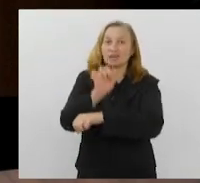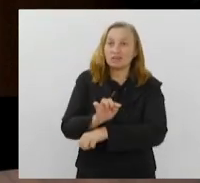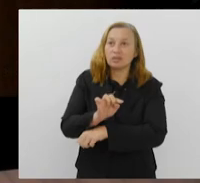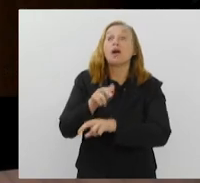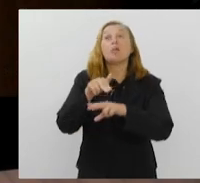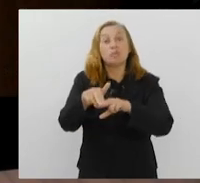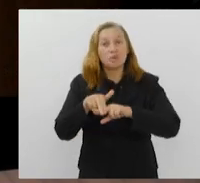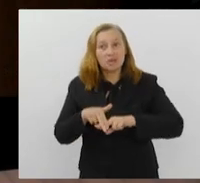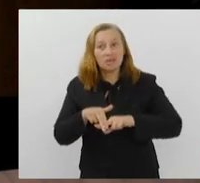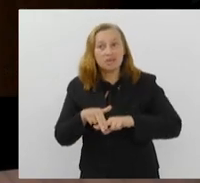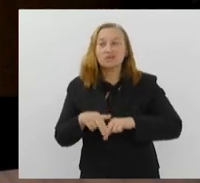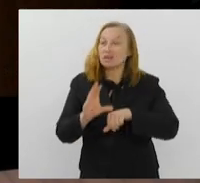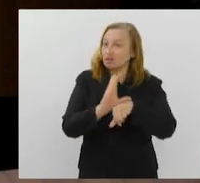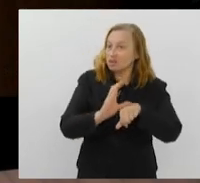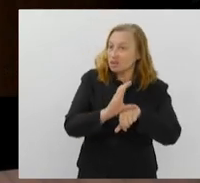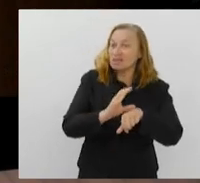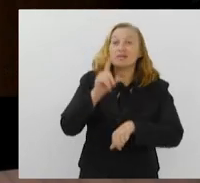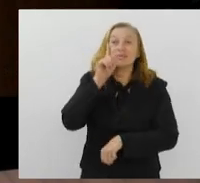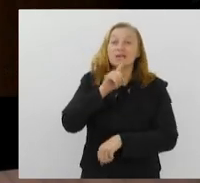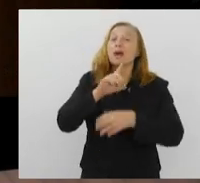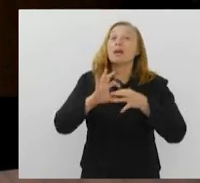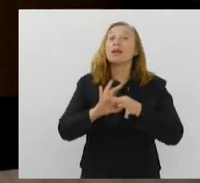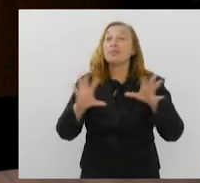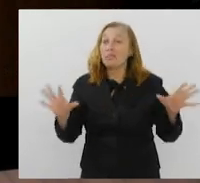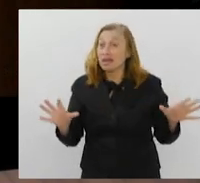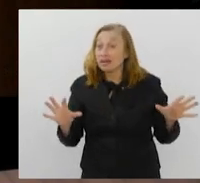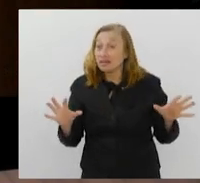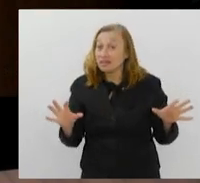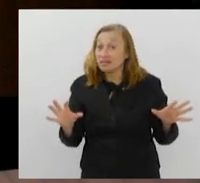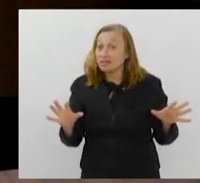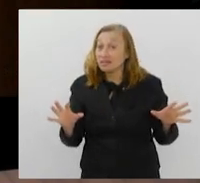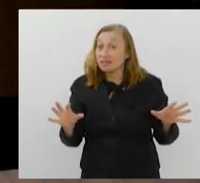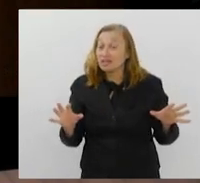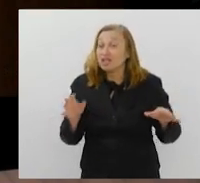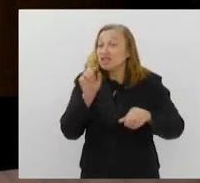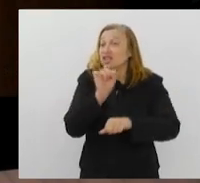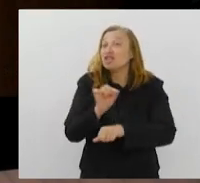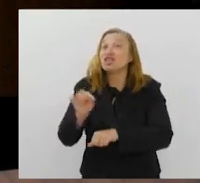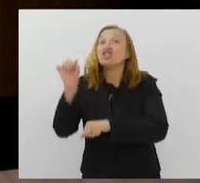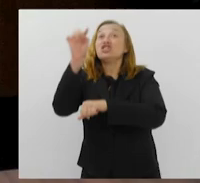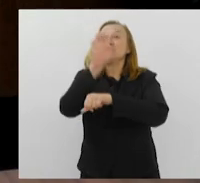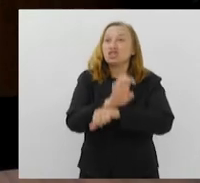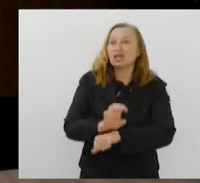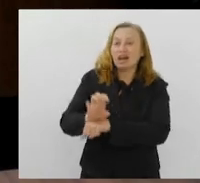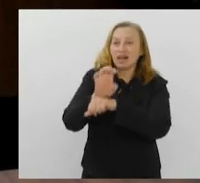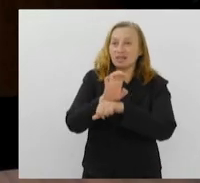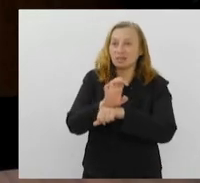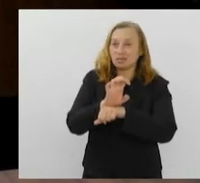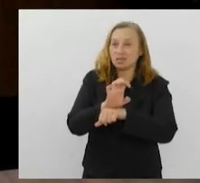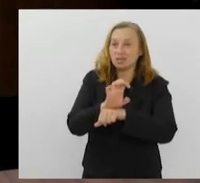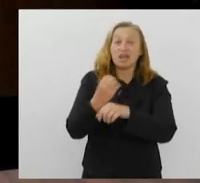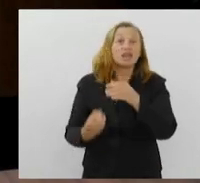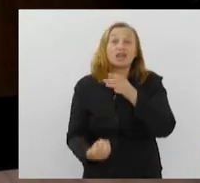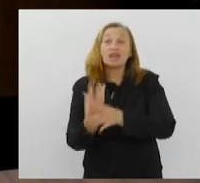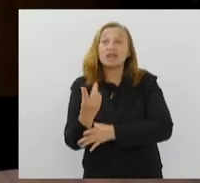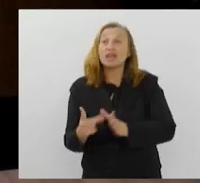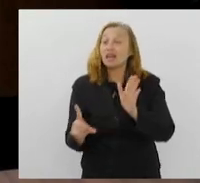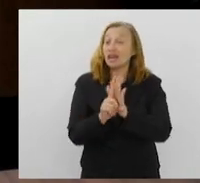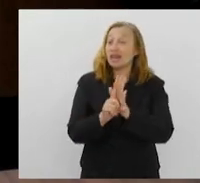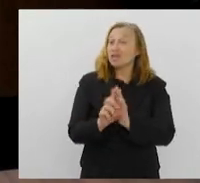isso que a Constituição americana permite que estados legislem sobre